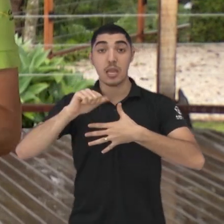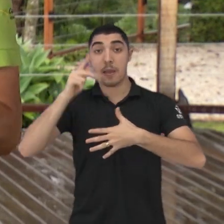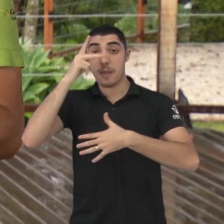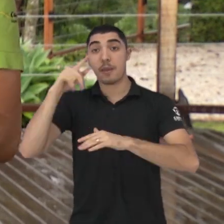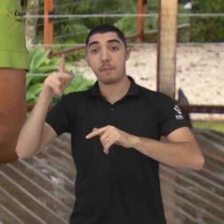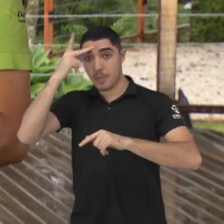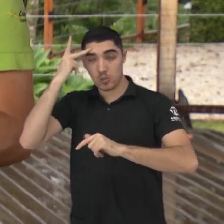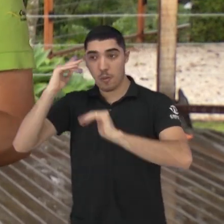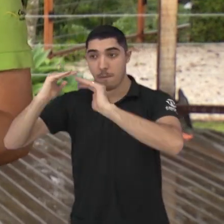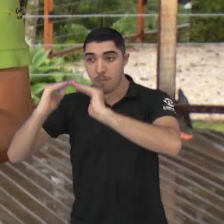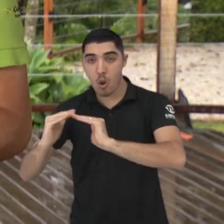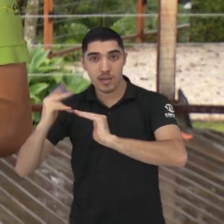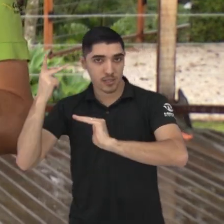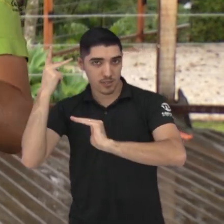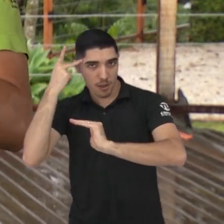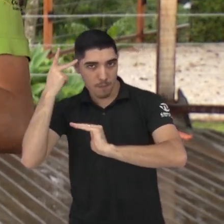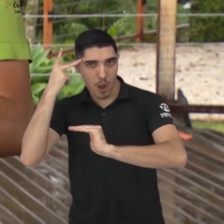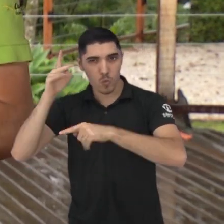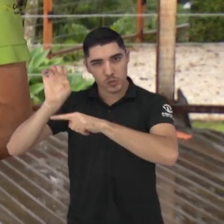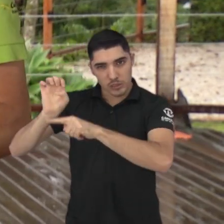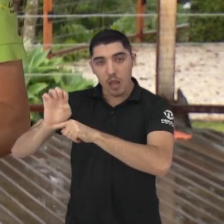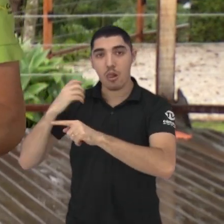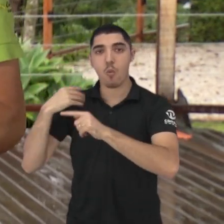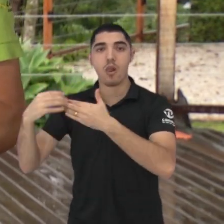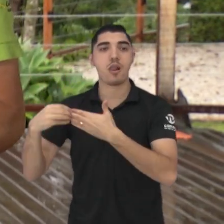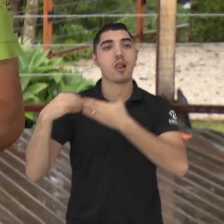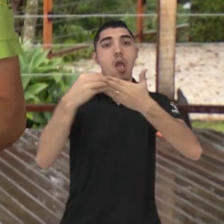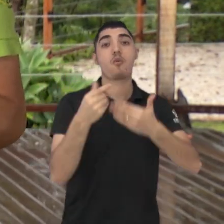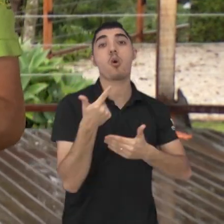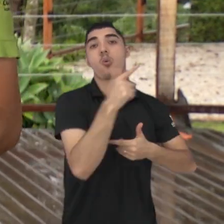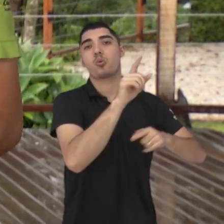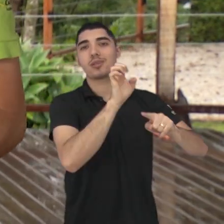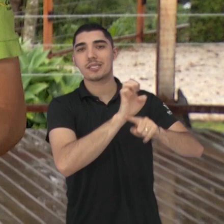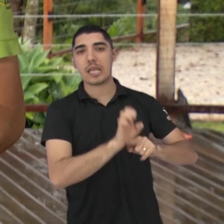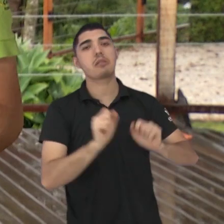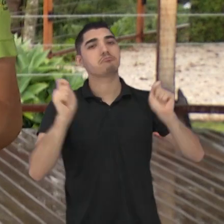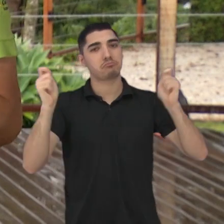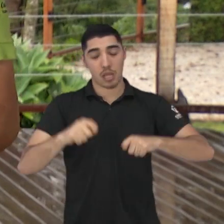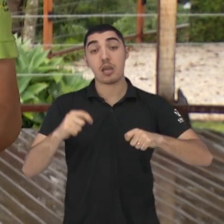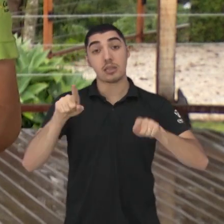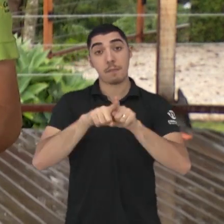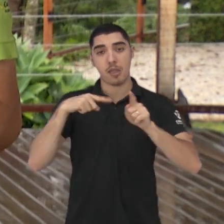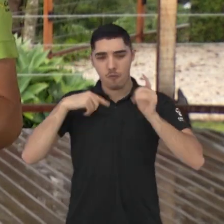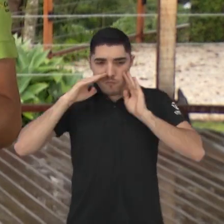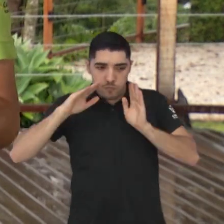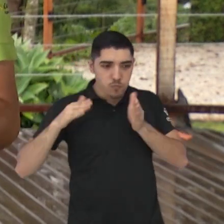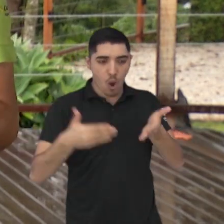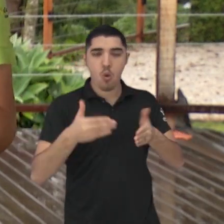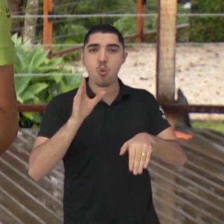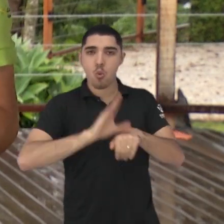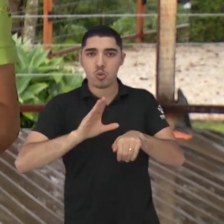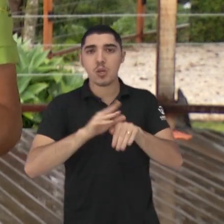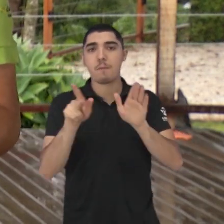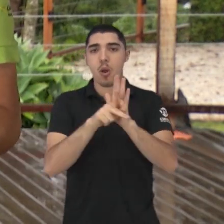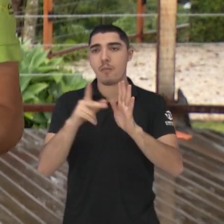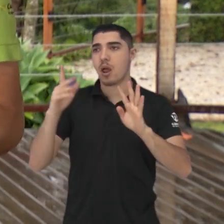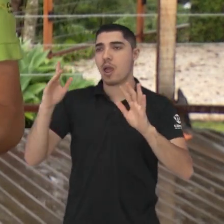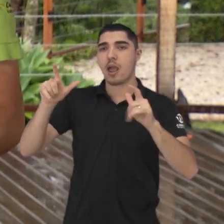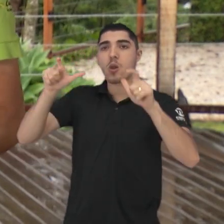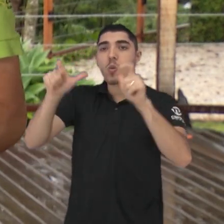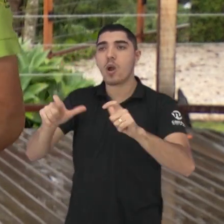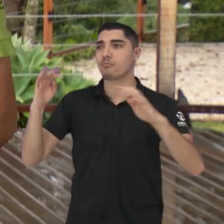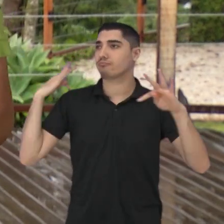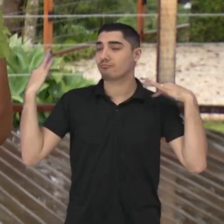São Paulo e posso levar para outro estado e lá eu entrego para outro guia regional. E tem especialidade em turismo, em atrativos naturais e